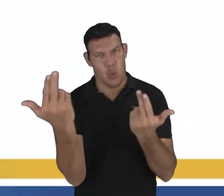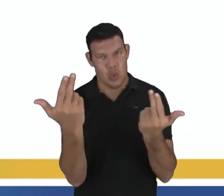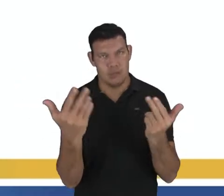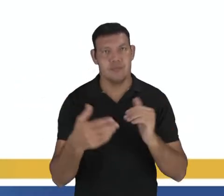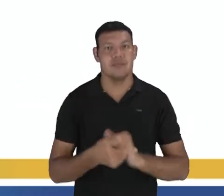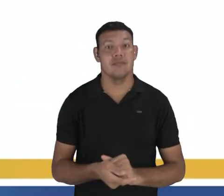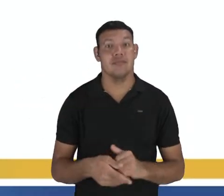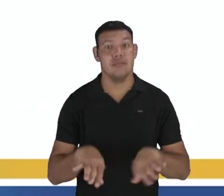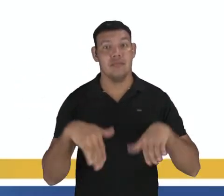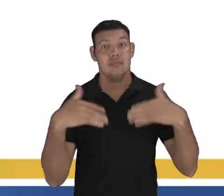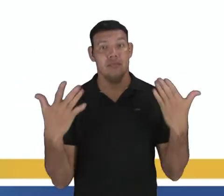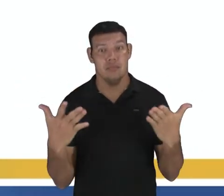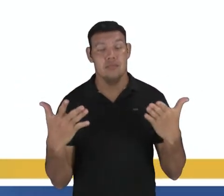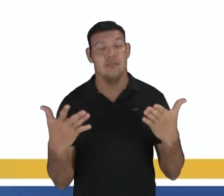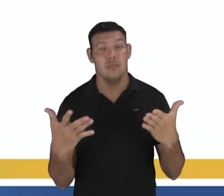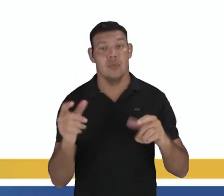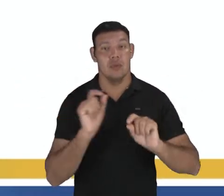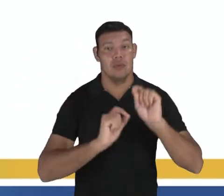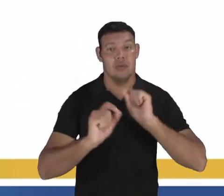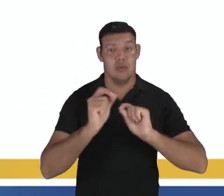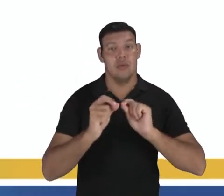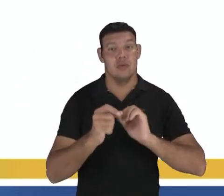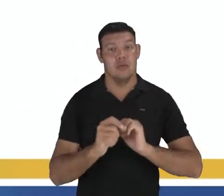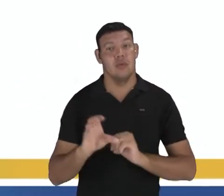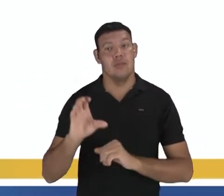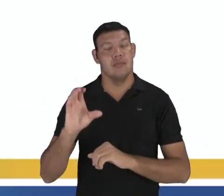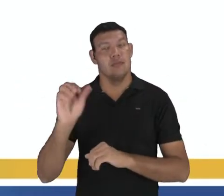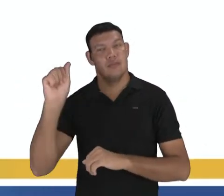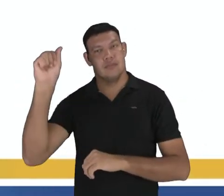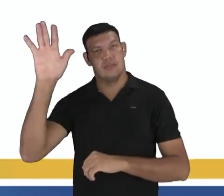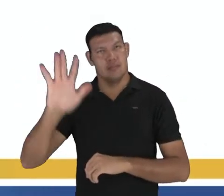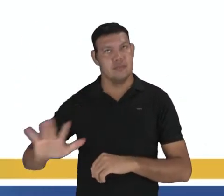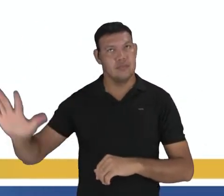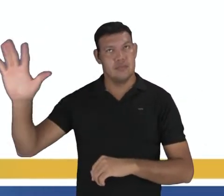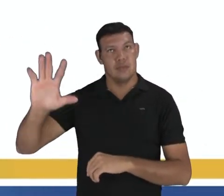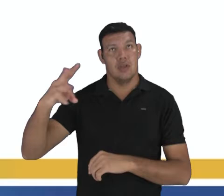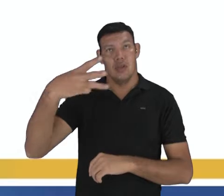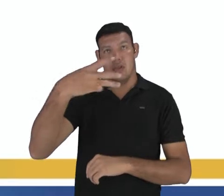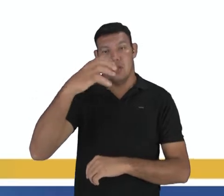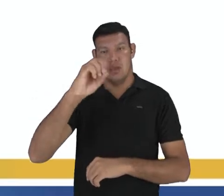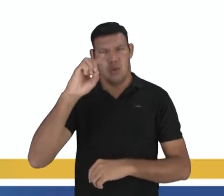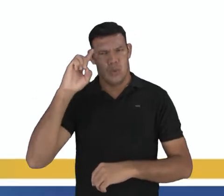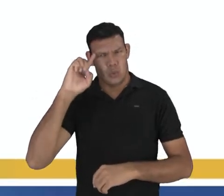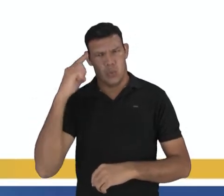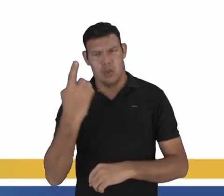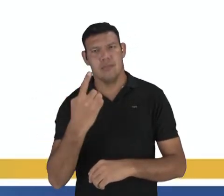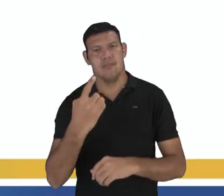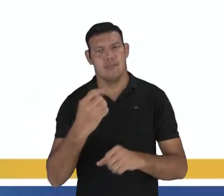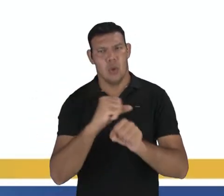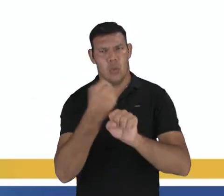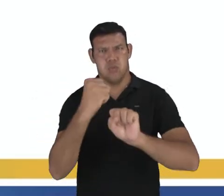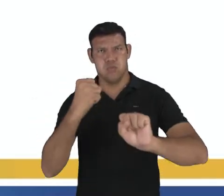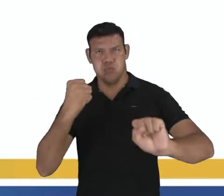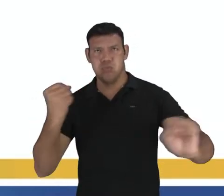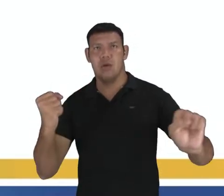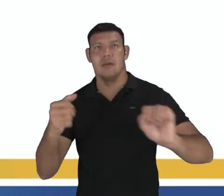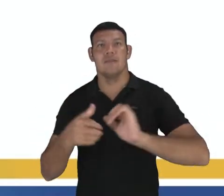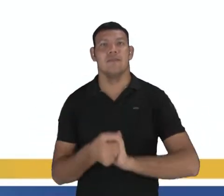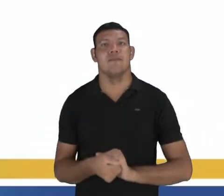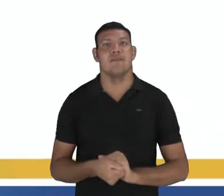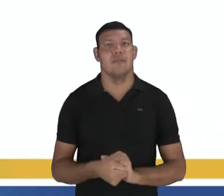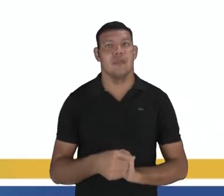tem, então, acerca desse continente, né? Um continente que tem 30 milhões de quilômetros quadrados, né?